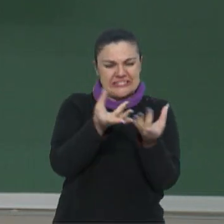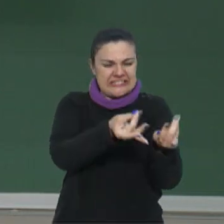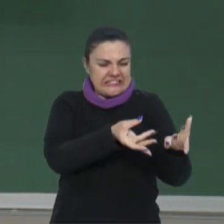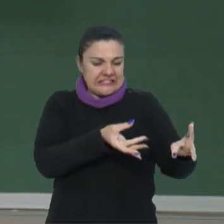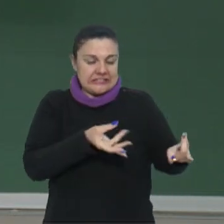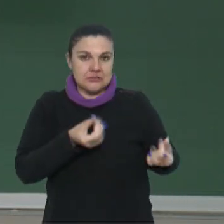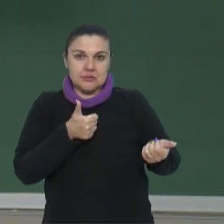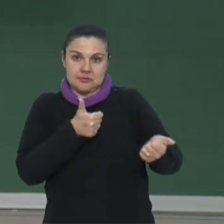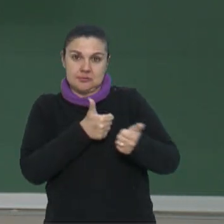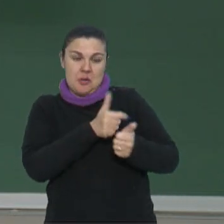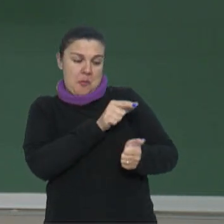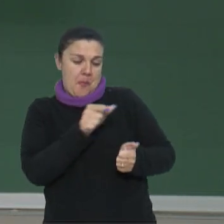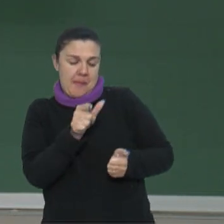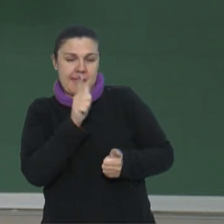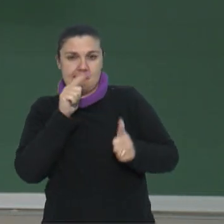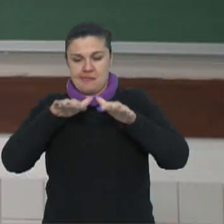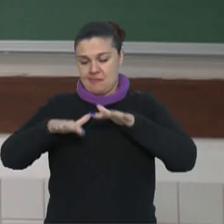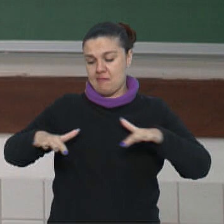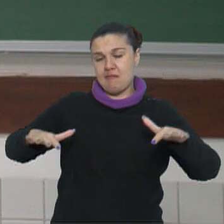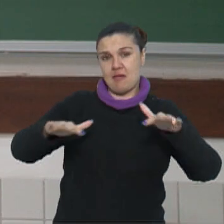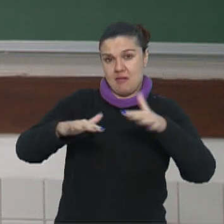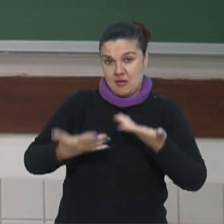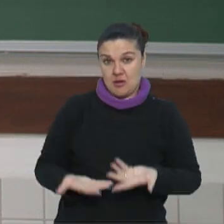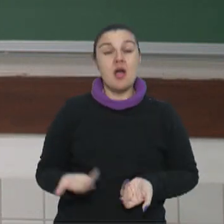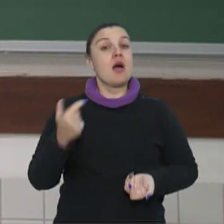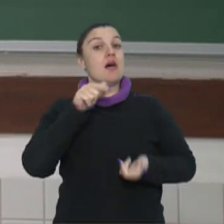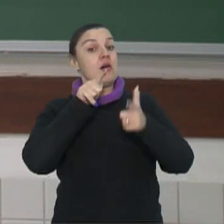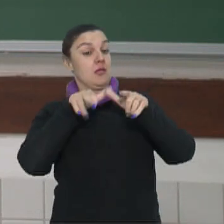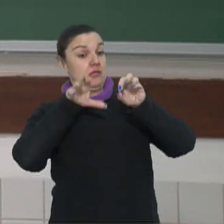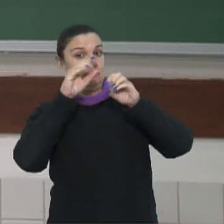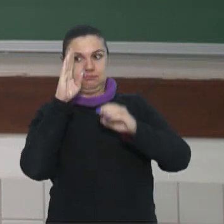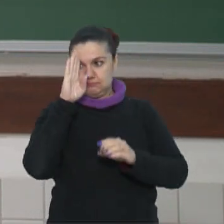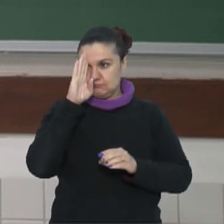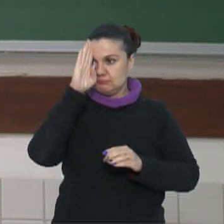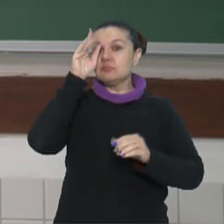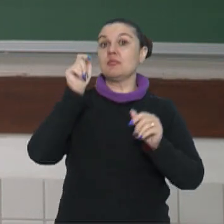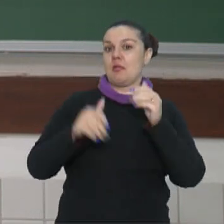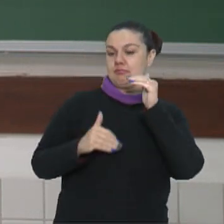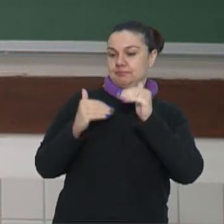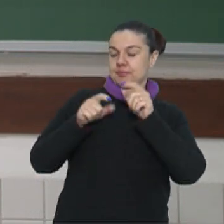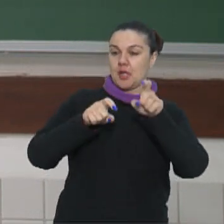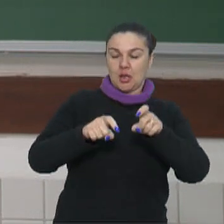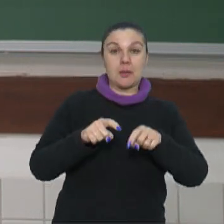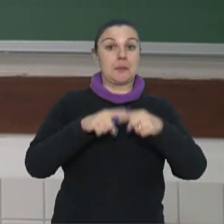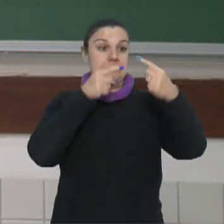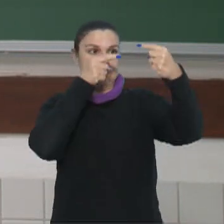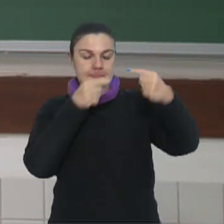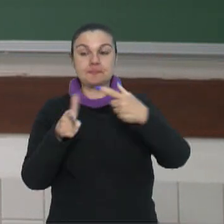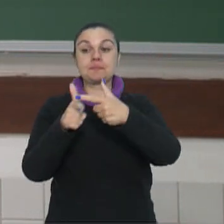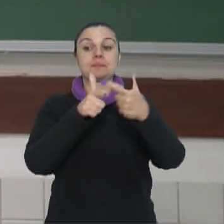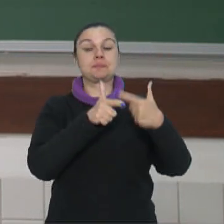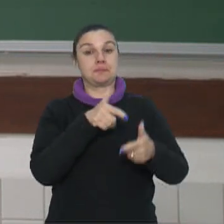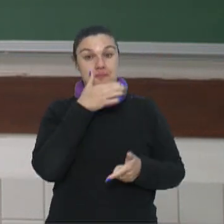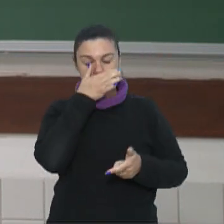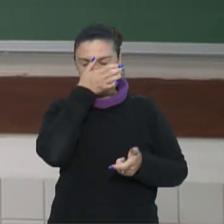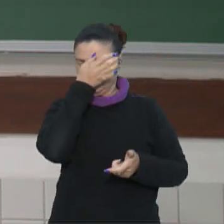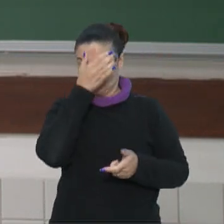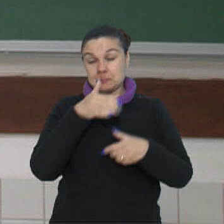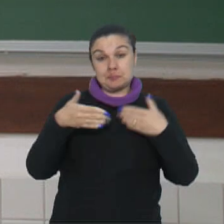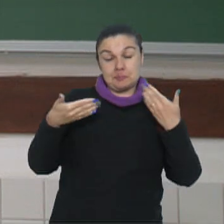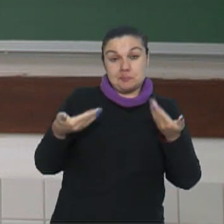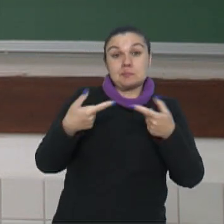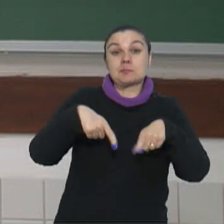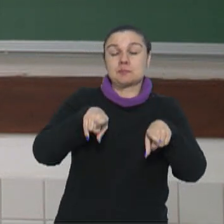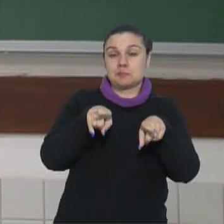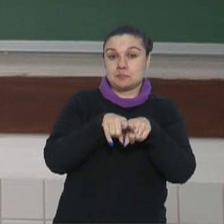e próxima de lago? Claro que é fundamental para desenvolver a agricultura, mas ao mesmo tempo traz alguns desafios. E, inclusive,